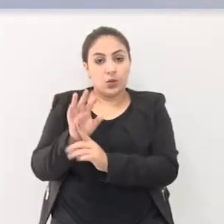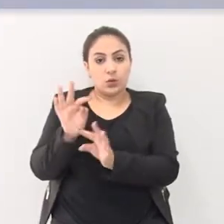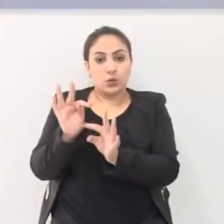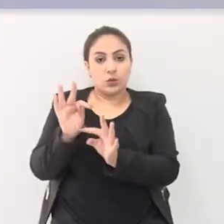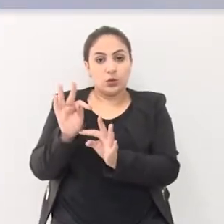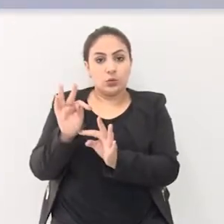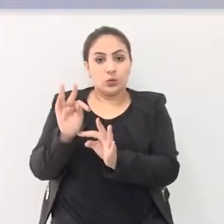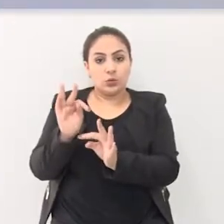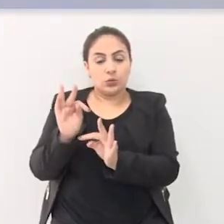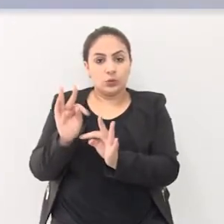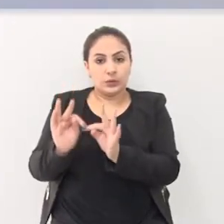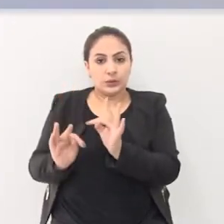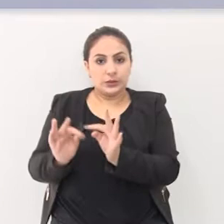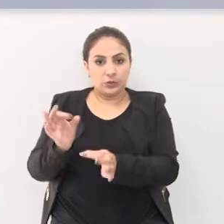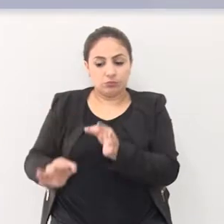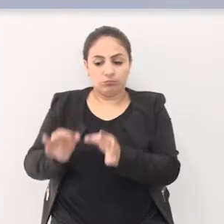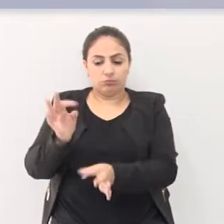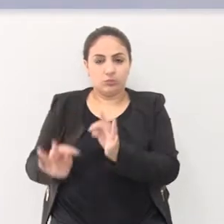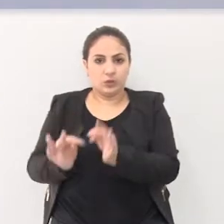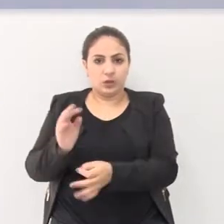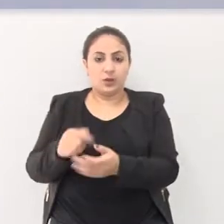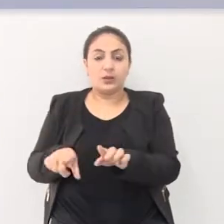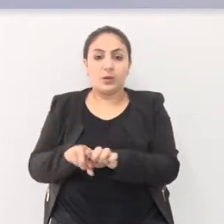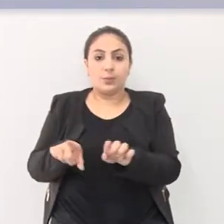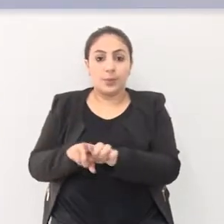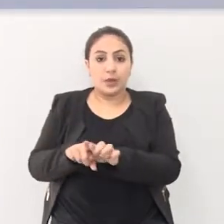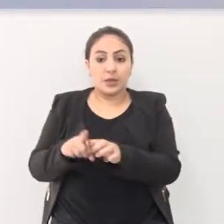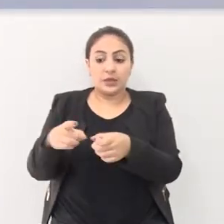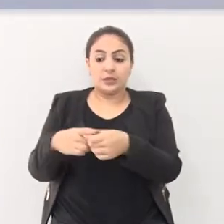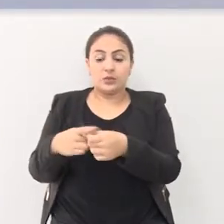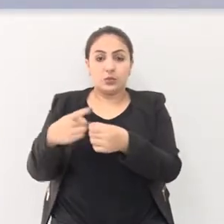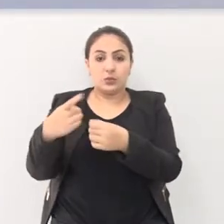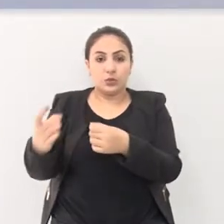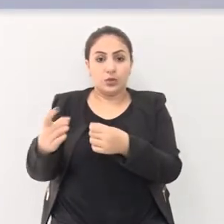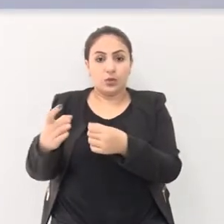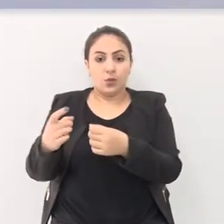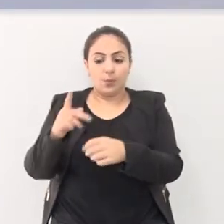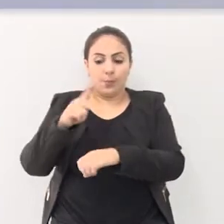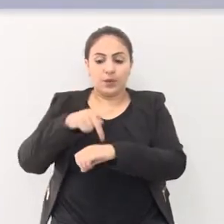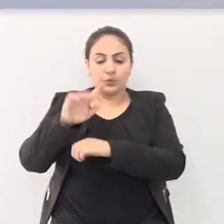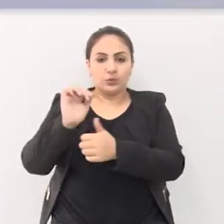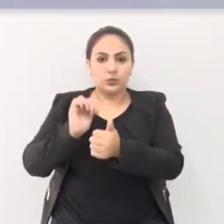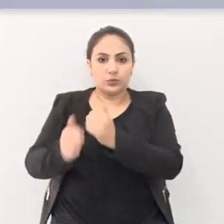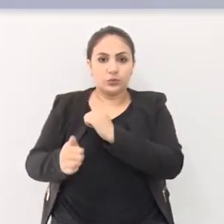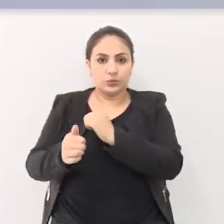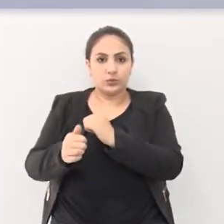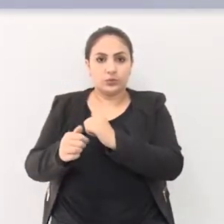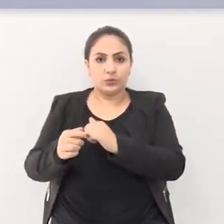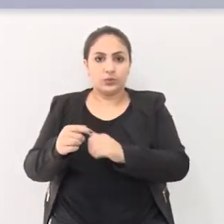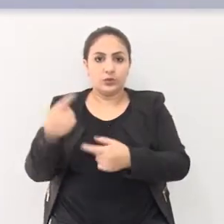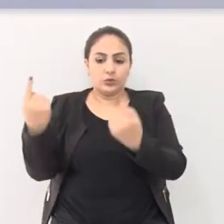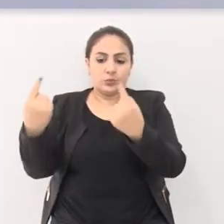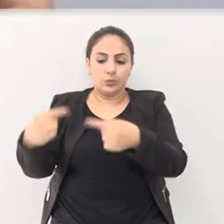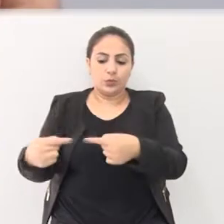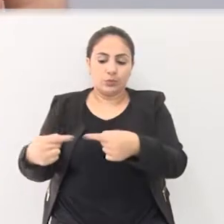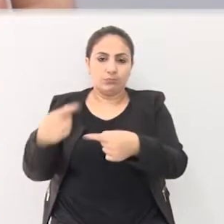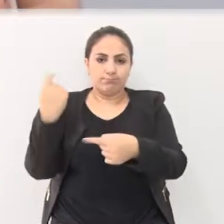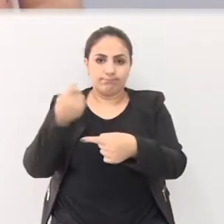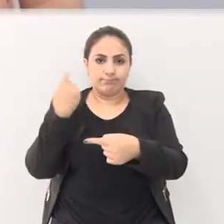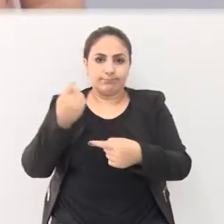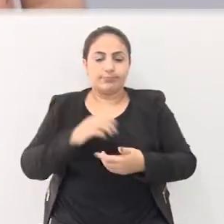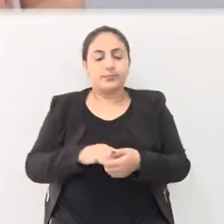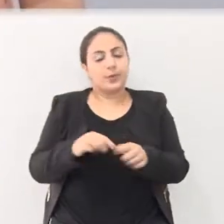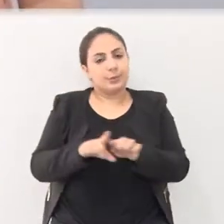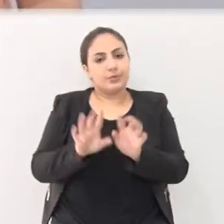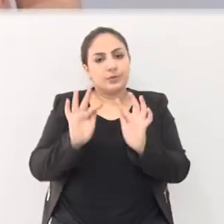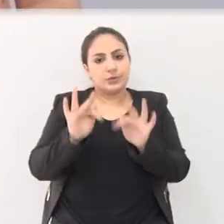do Tribunal de Justiça Desportiva, que puniu e eliminou o Passo Fundo Futsal do Campeonato Gaúcho.